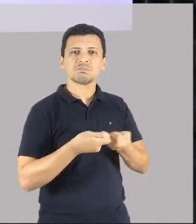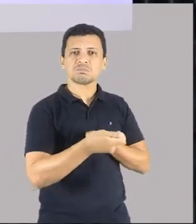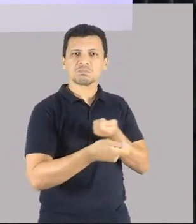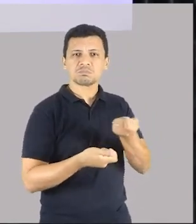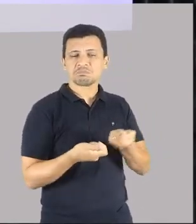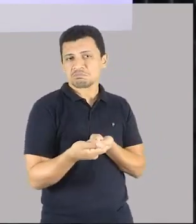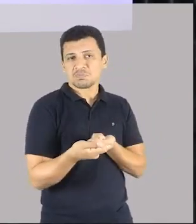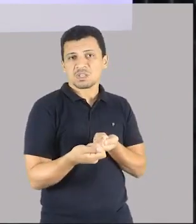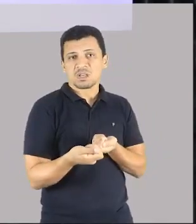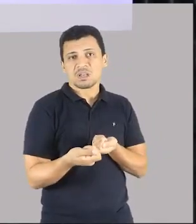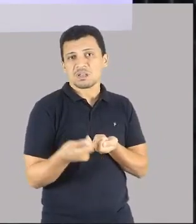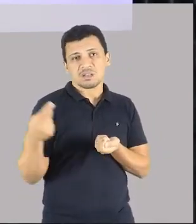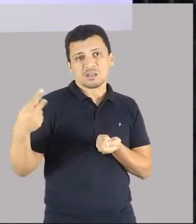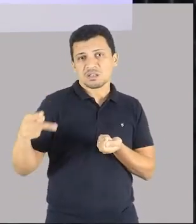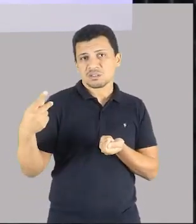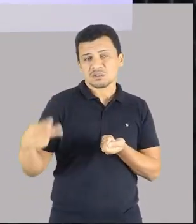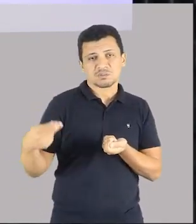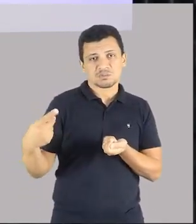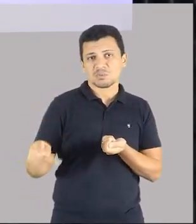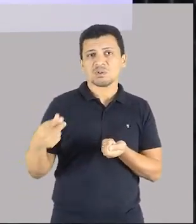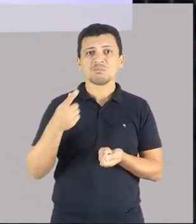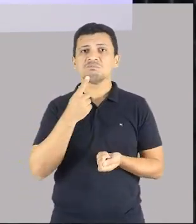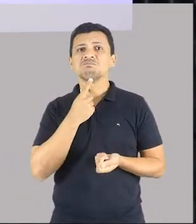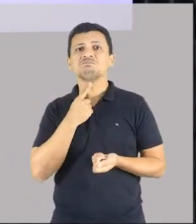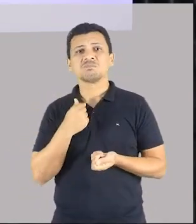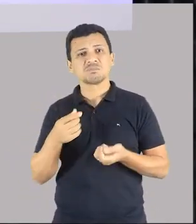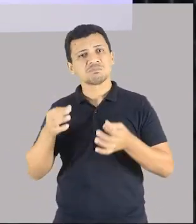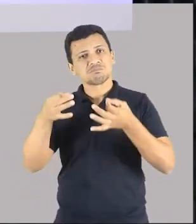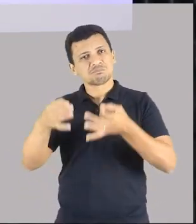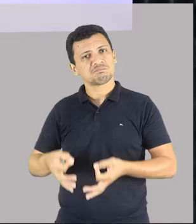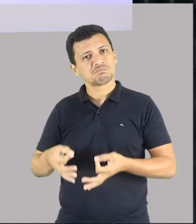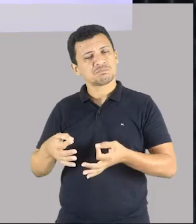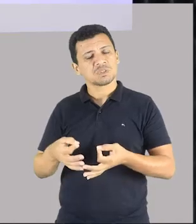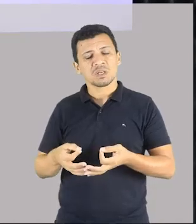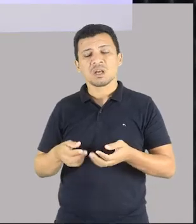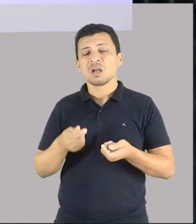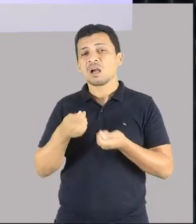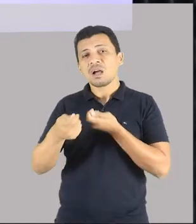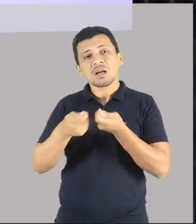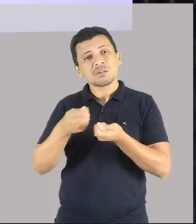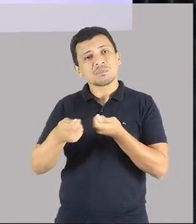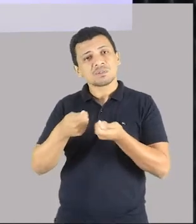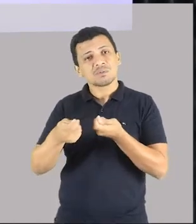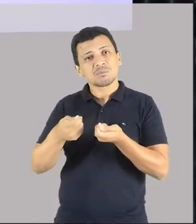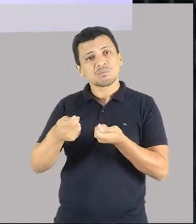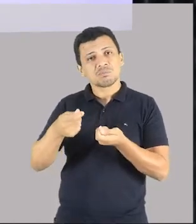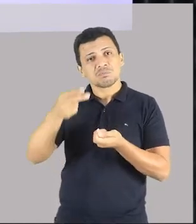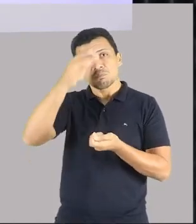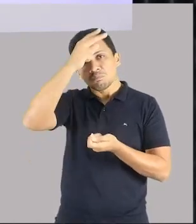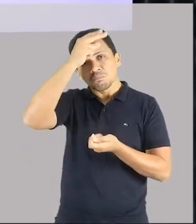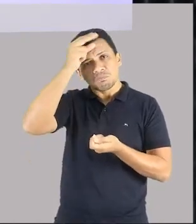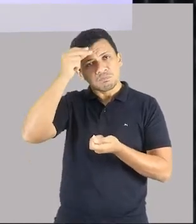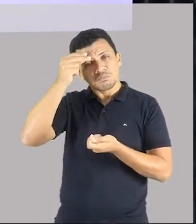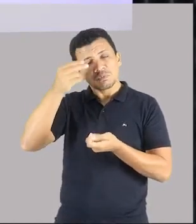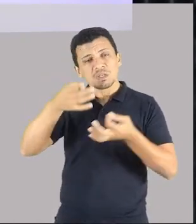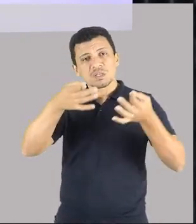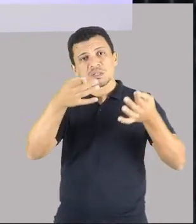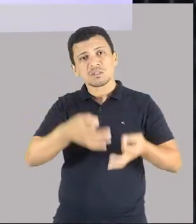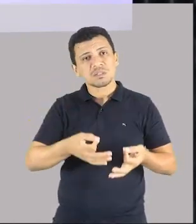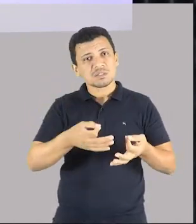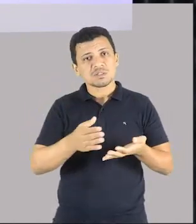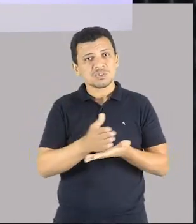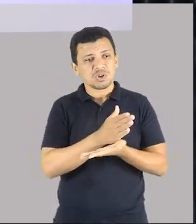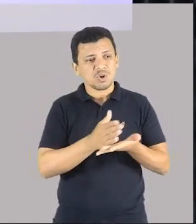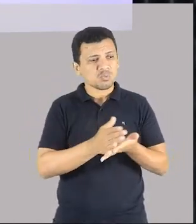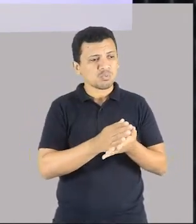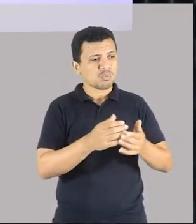acordo com a conveniência e com a oportunidade. Então, a administração pública municipal pode, por exemplo, decidir extinguir alguma